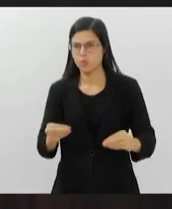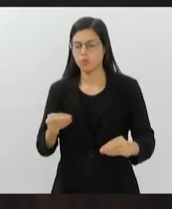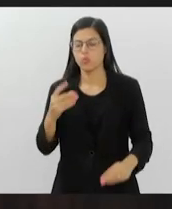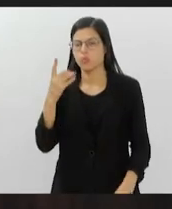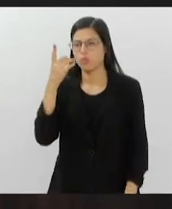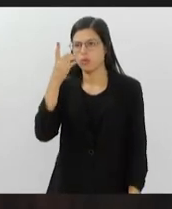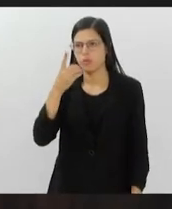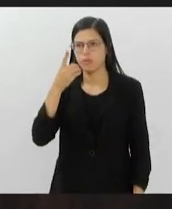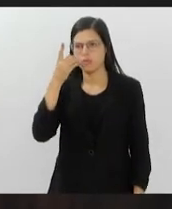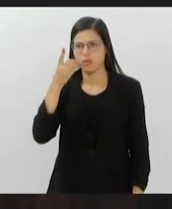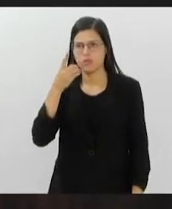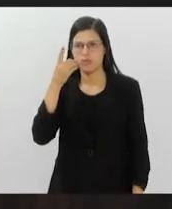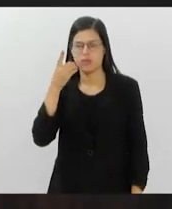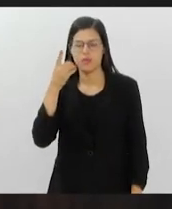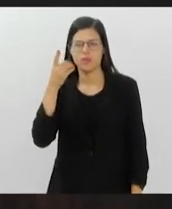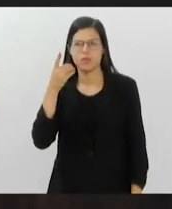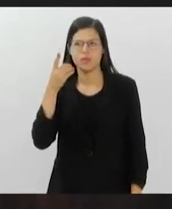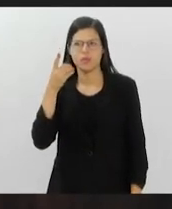deputadas dessa